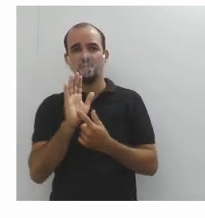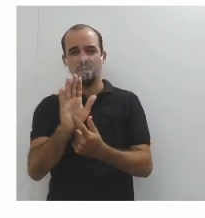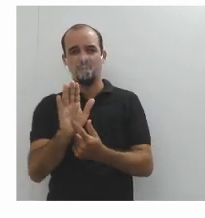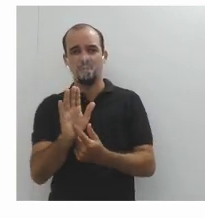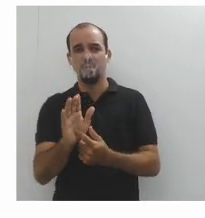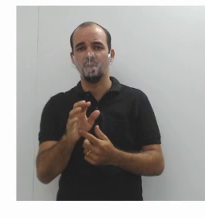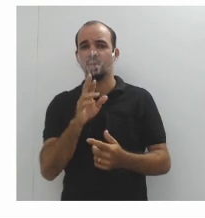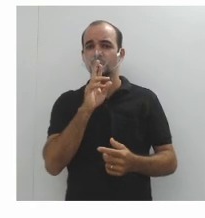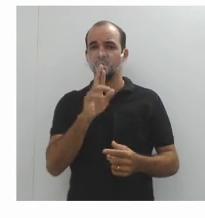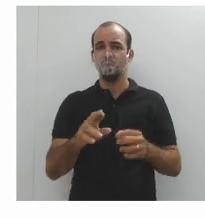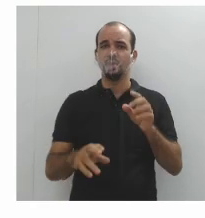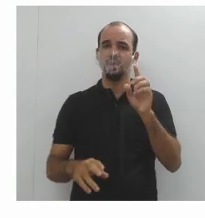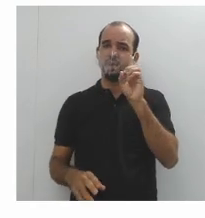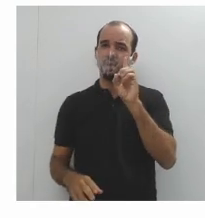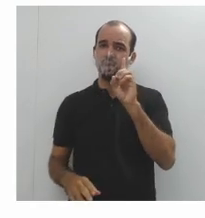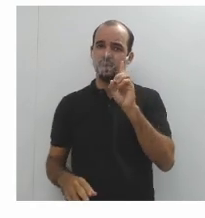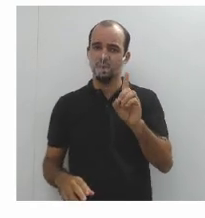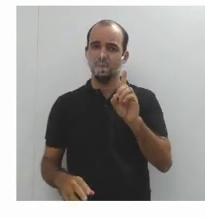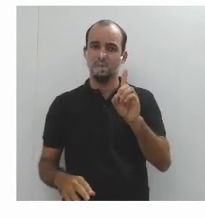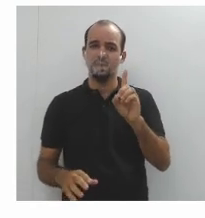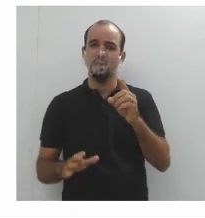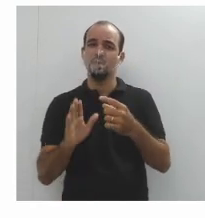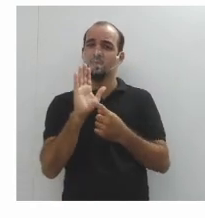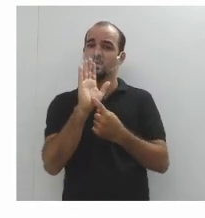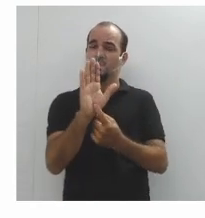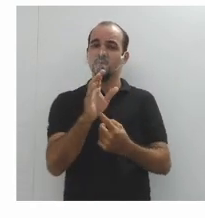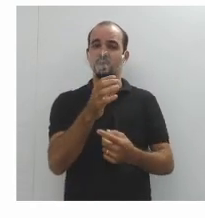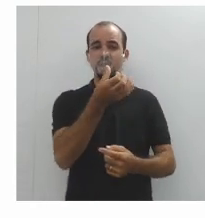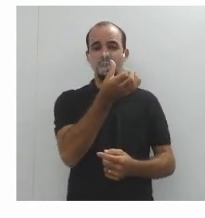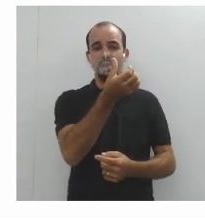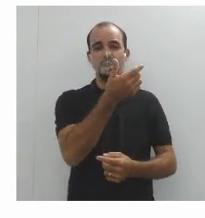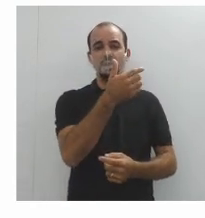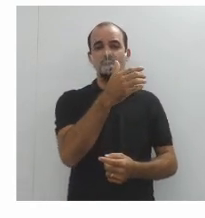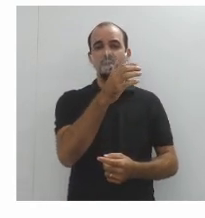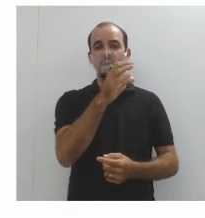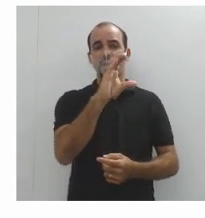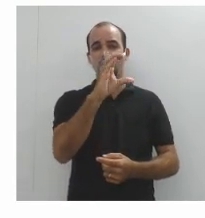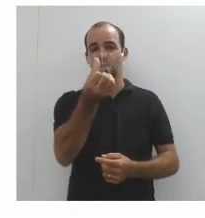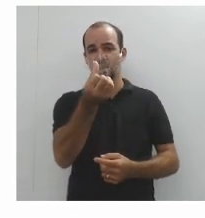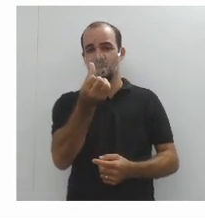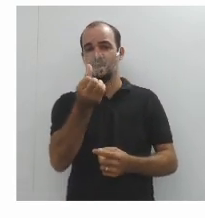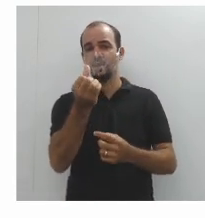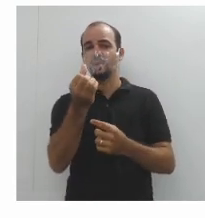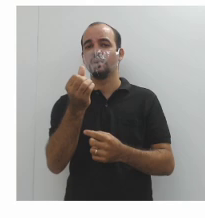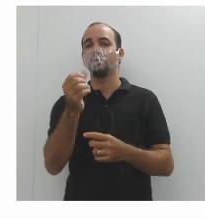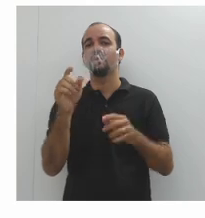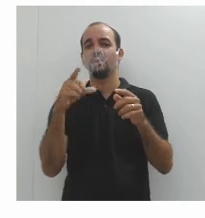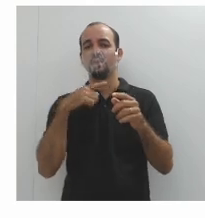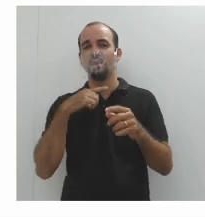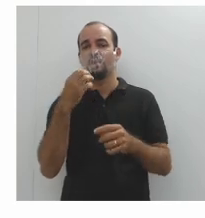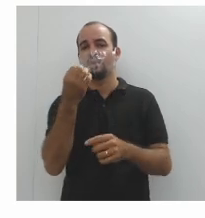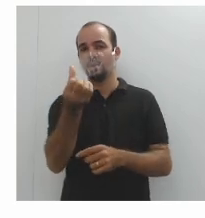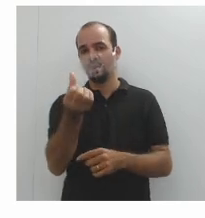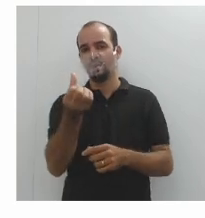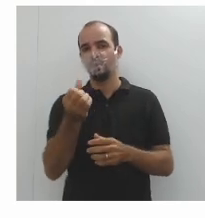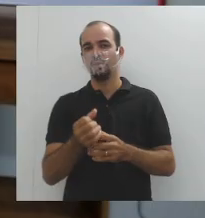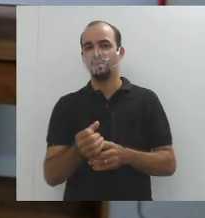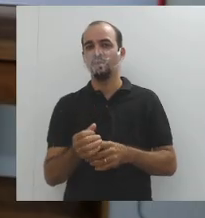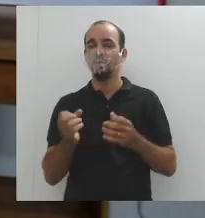carbonos, como nós vimos dos glicídios, ok? Pessoal, com isso